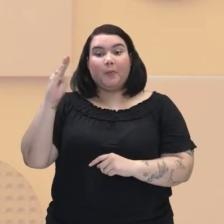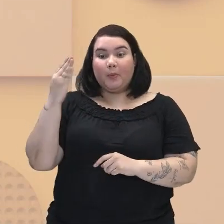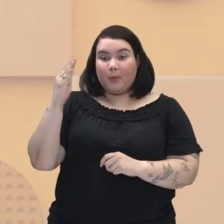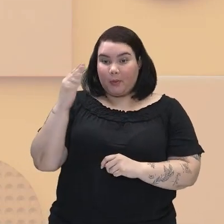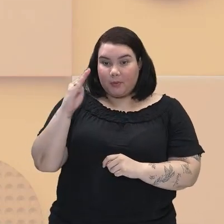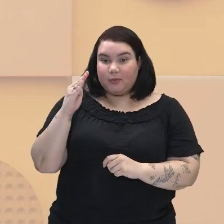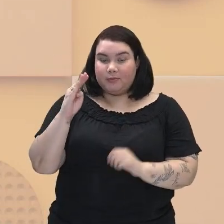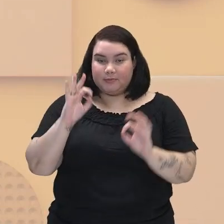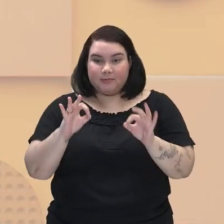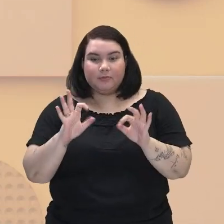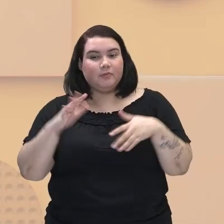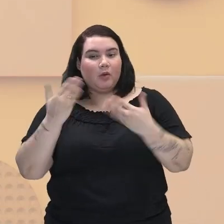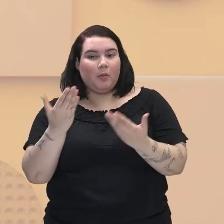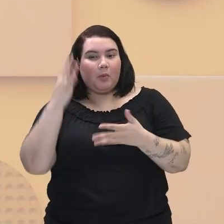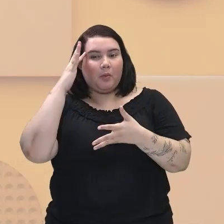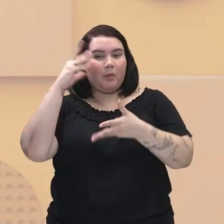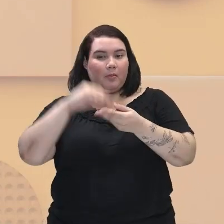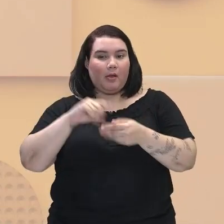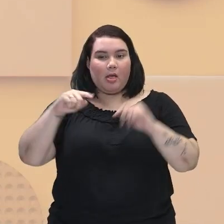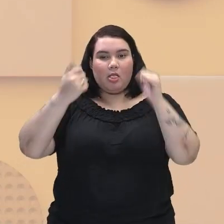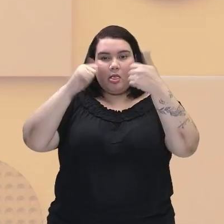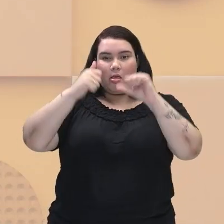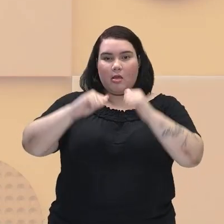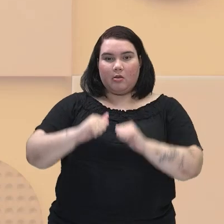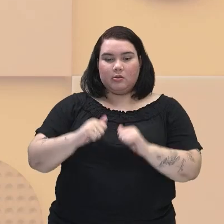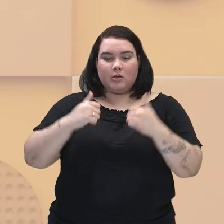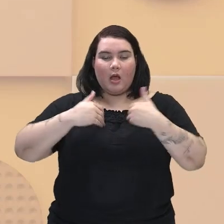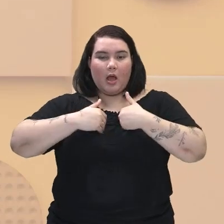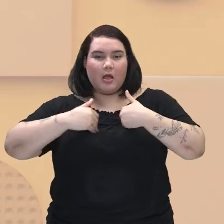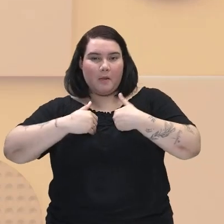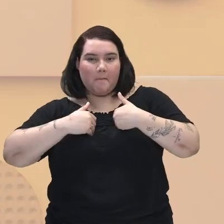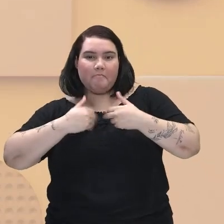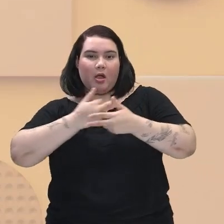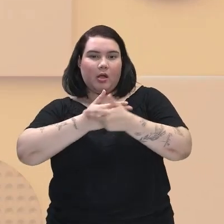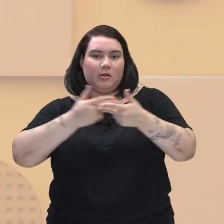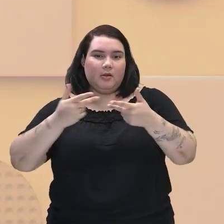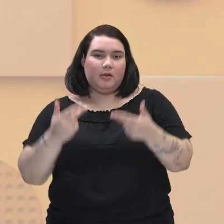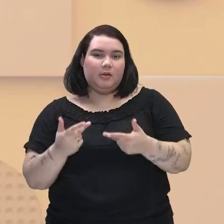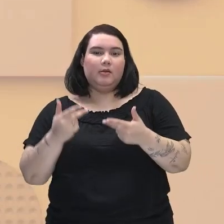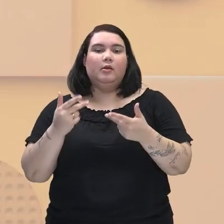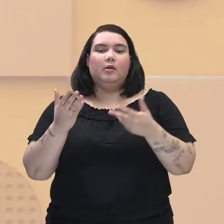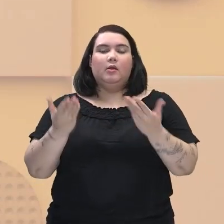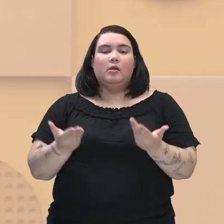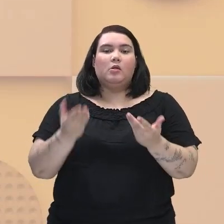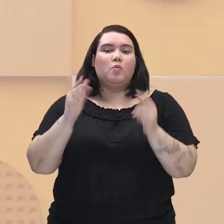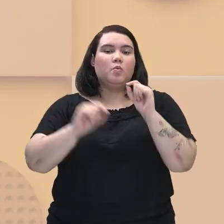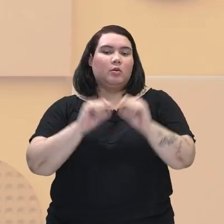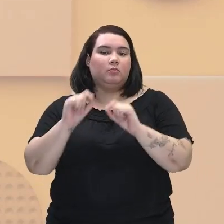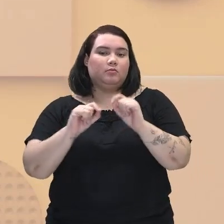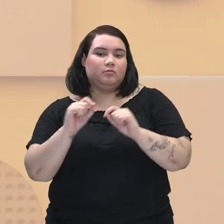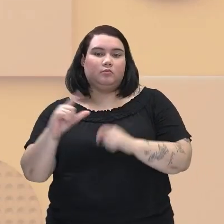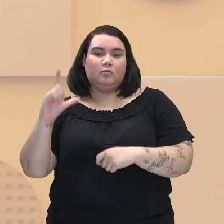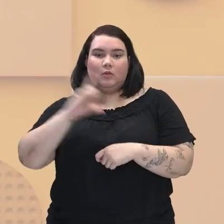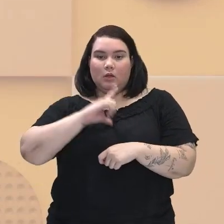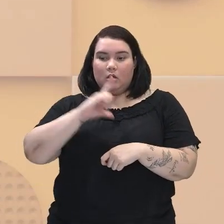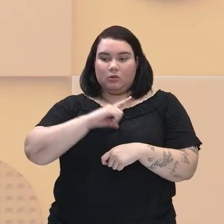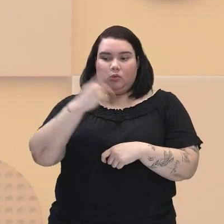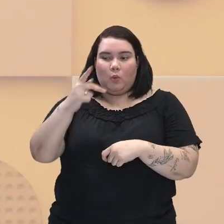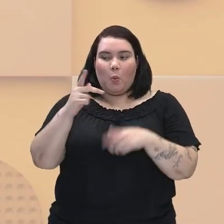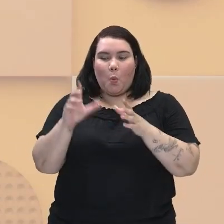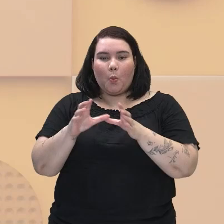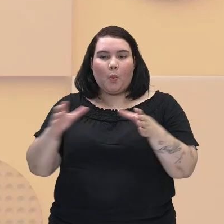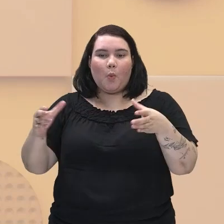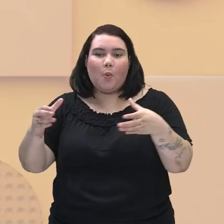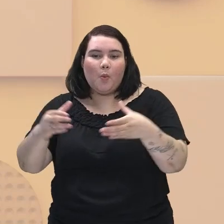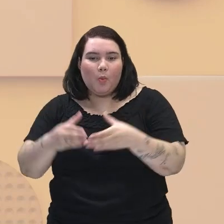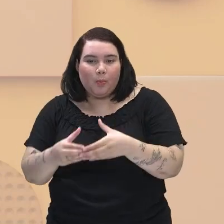compreenda, ele analisou animais irracionais, animais que possuem os seus bandos